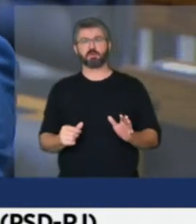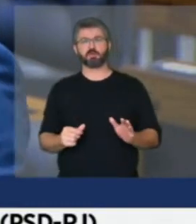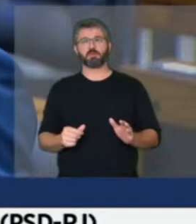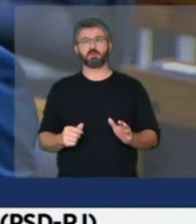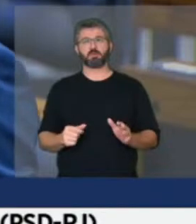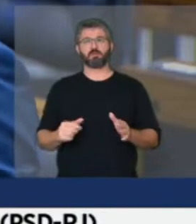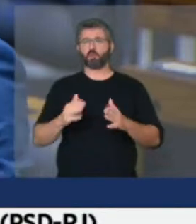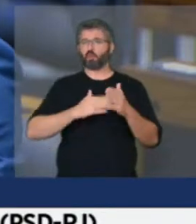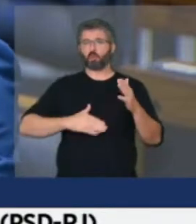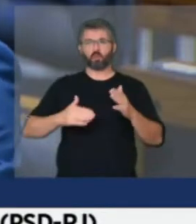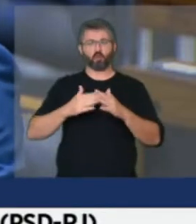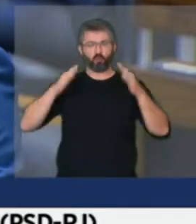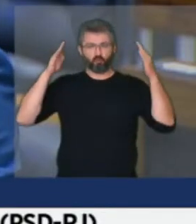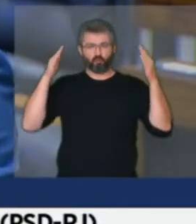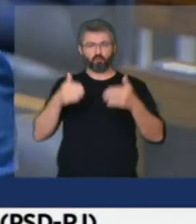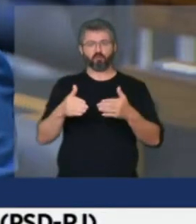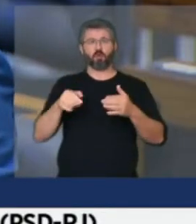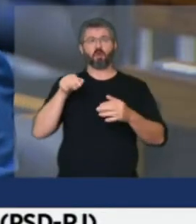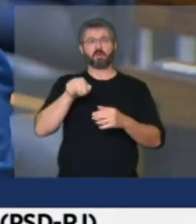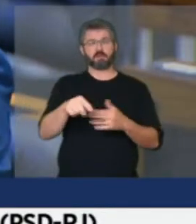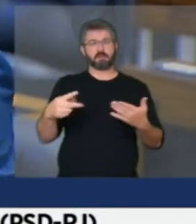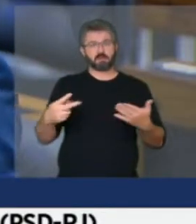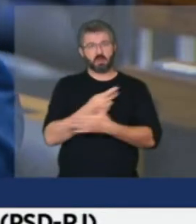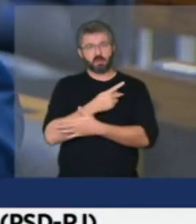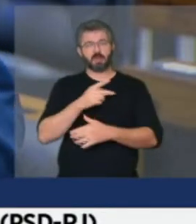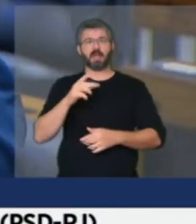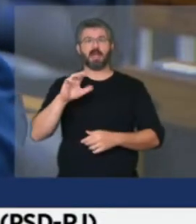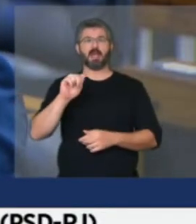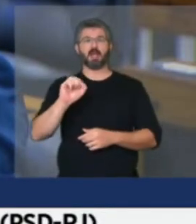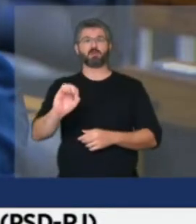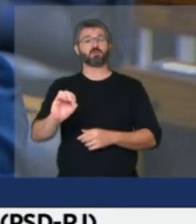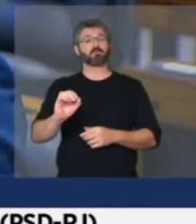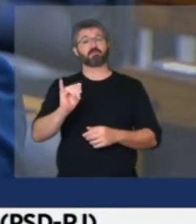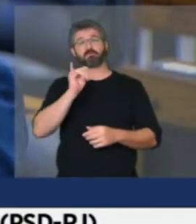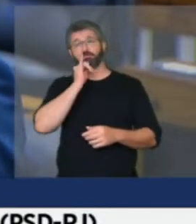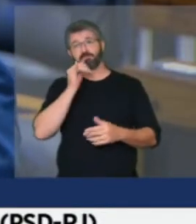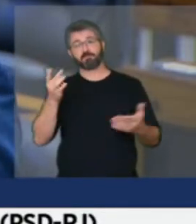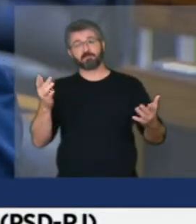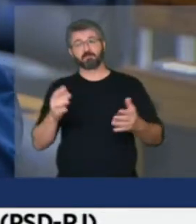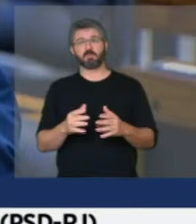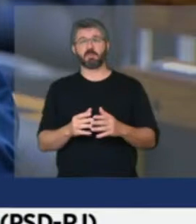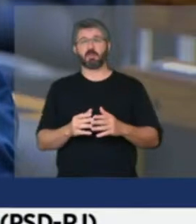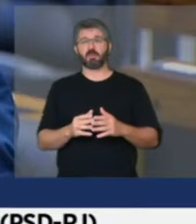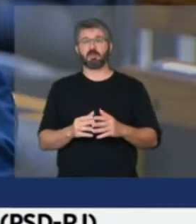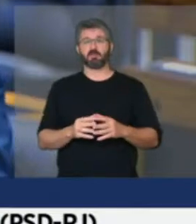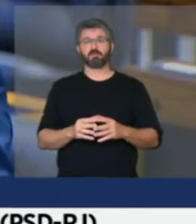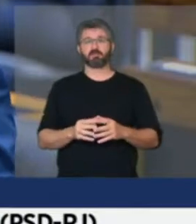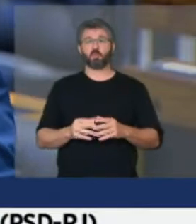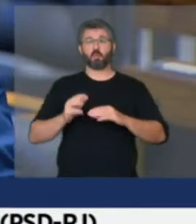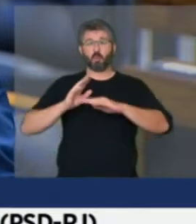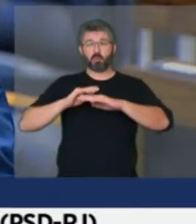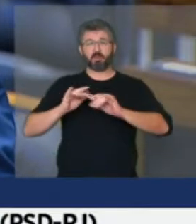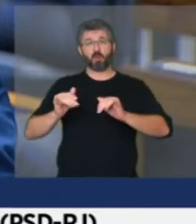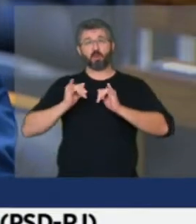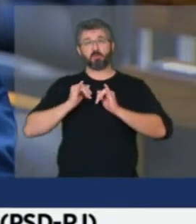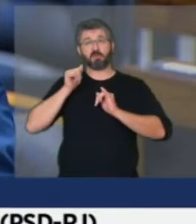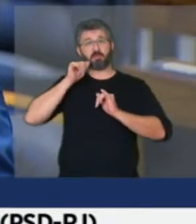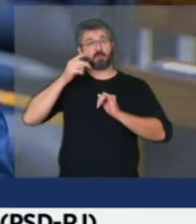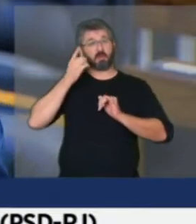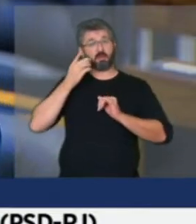o escopo deste caso, infelizmente, no mínimo omissão da parte da